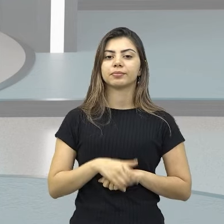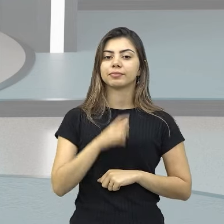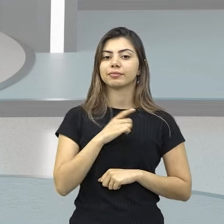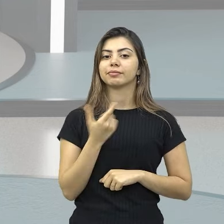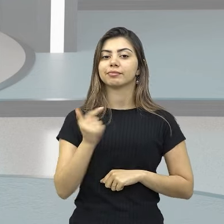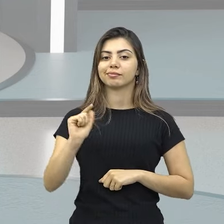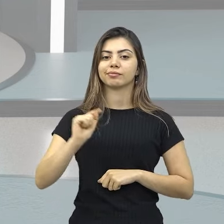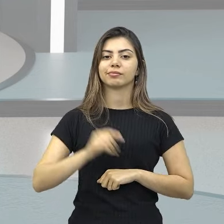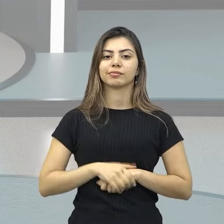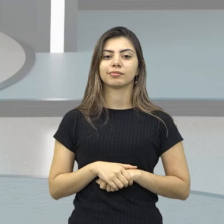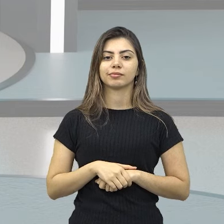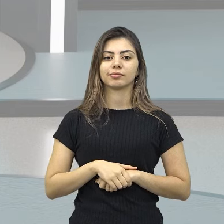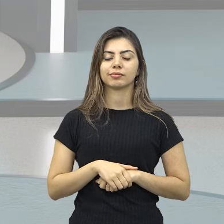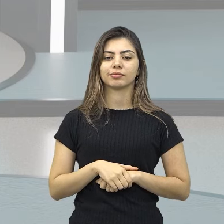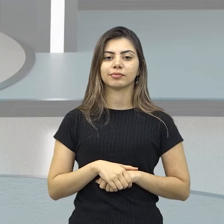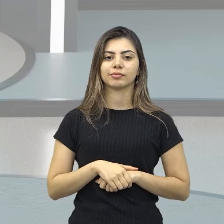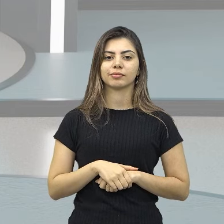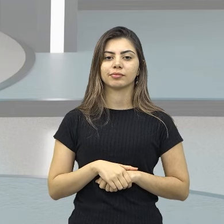um.